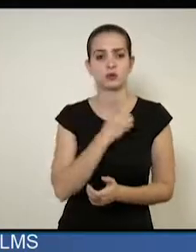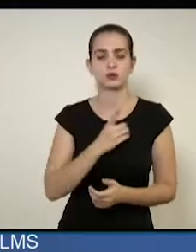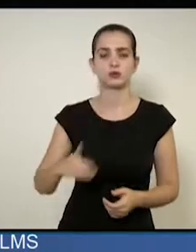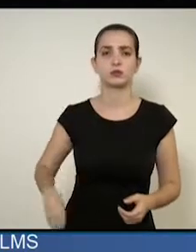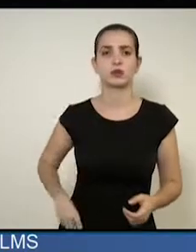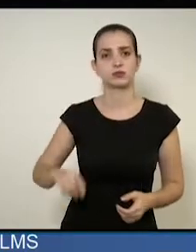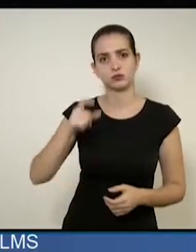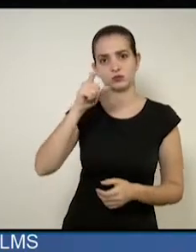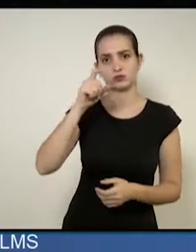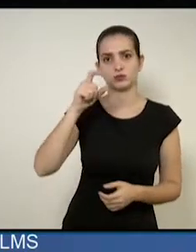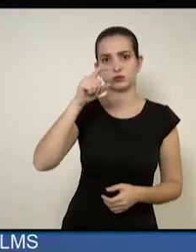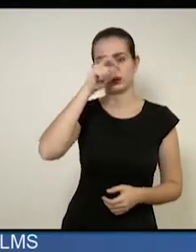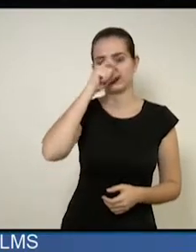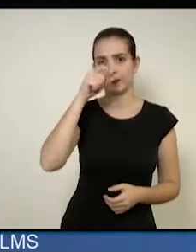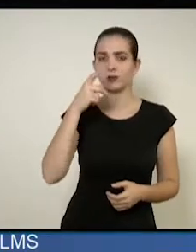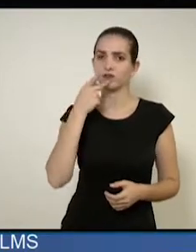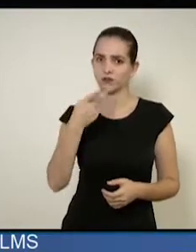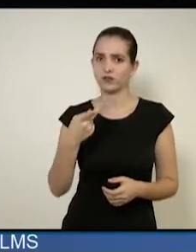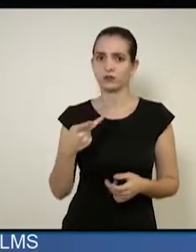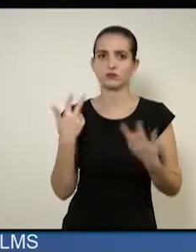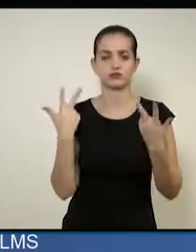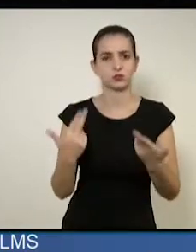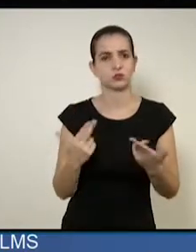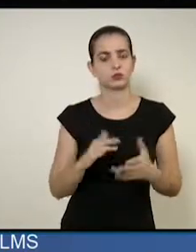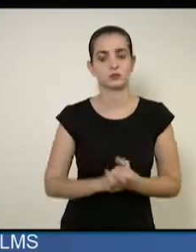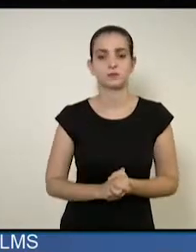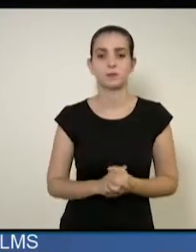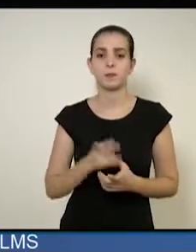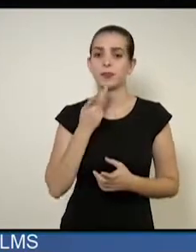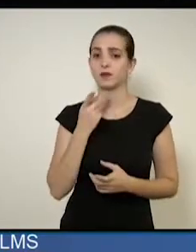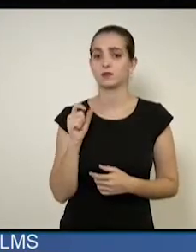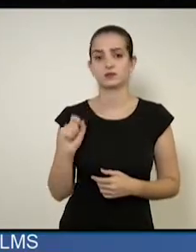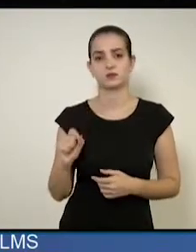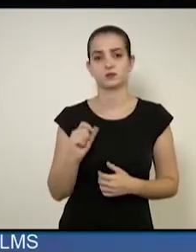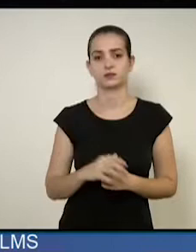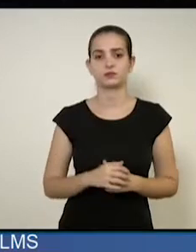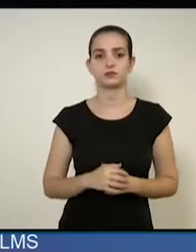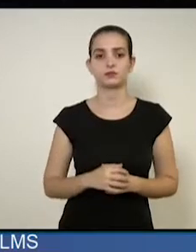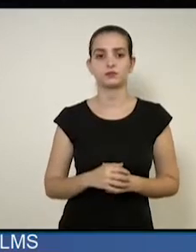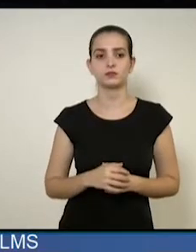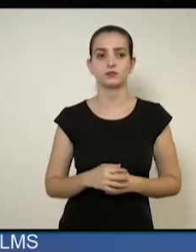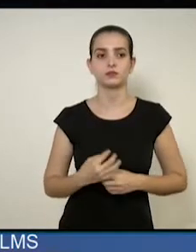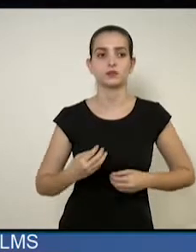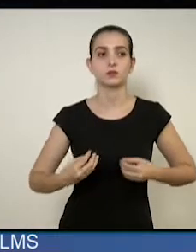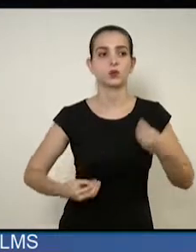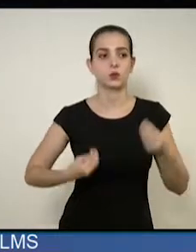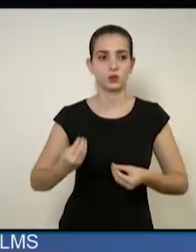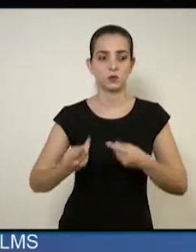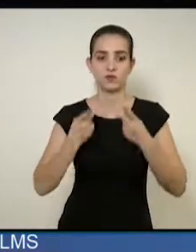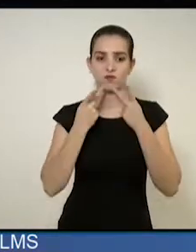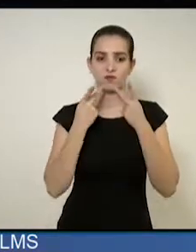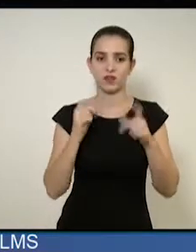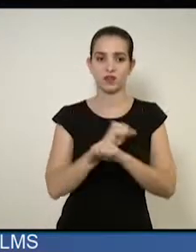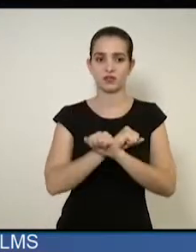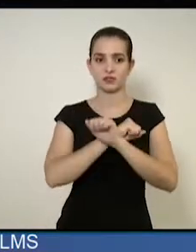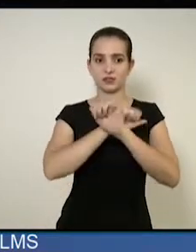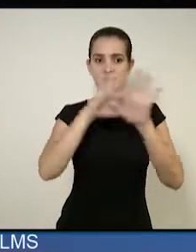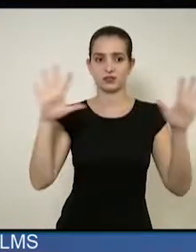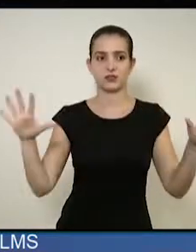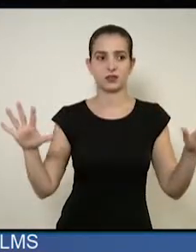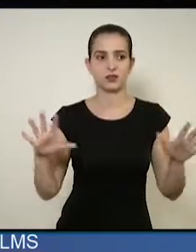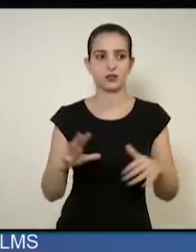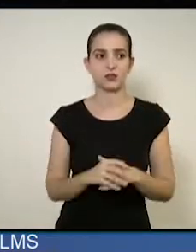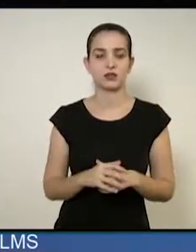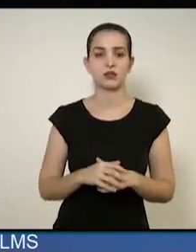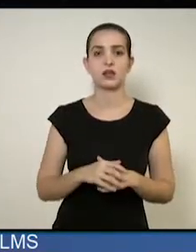exatamente isso. O deputado Zeca falou exatamente isso e disse assim, deputado Pedro Kemp, como ele fala fluentemente o Guarani, então ele não